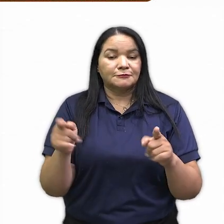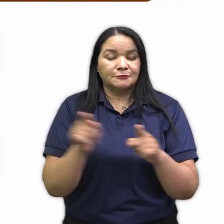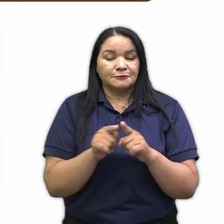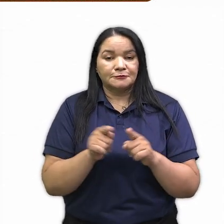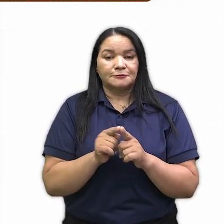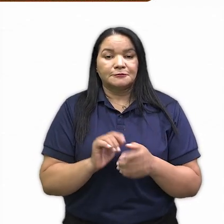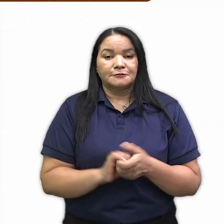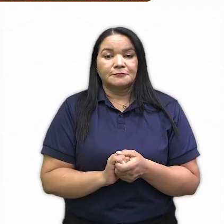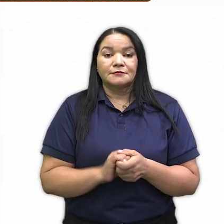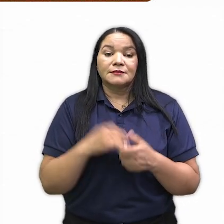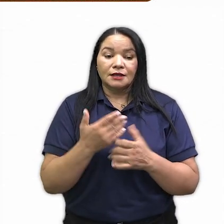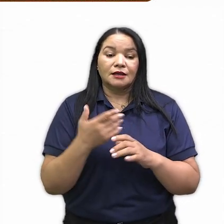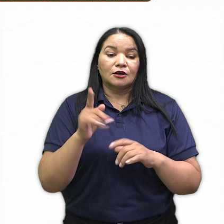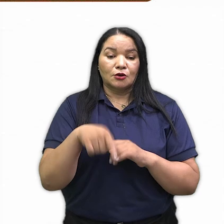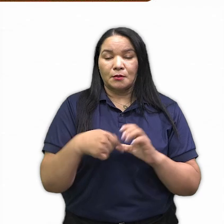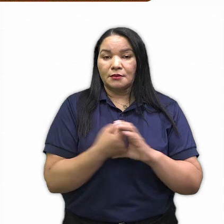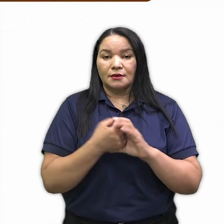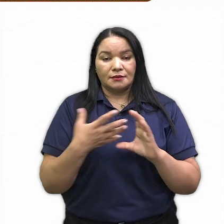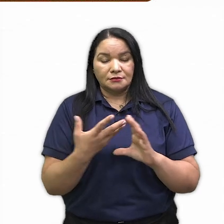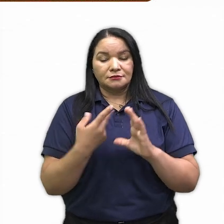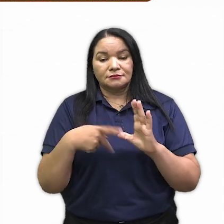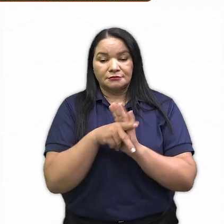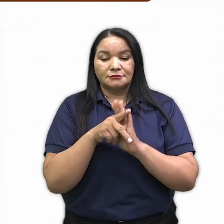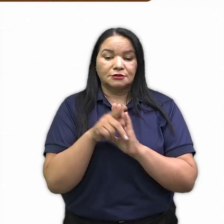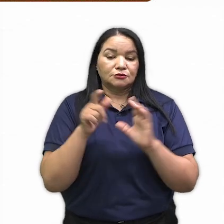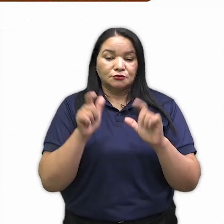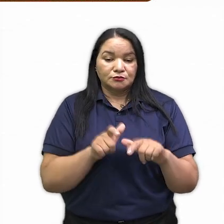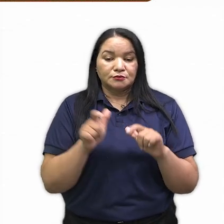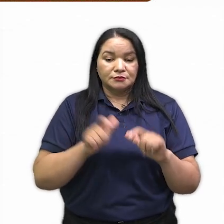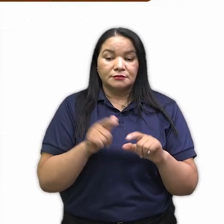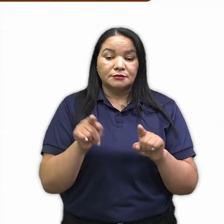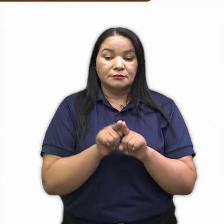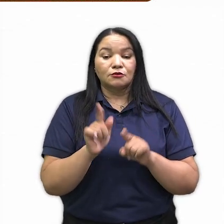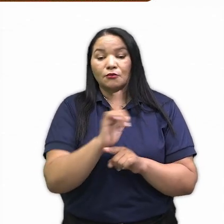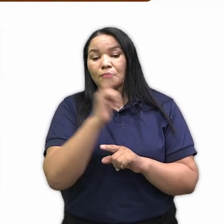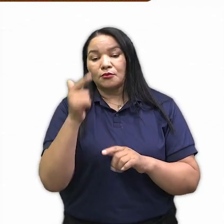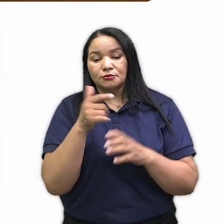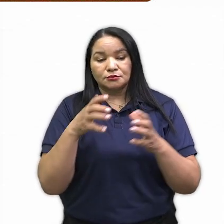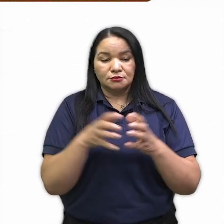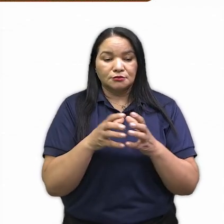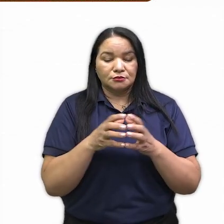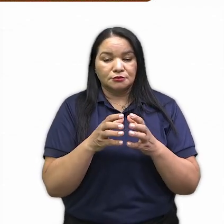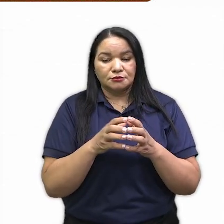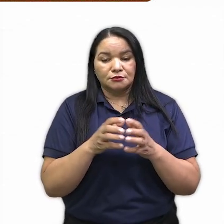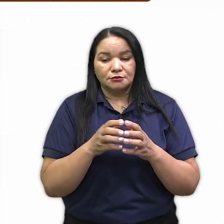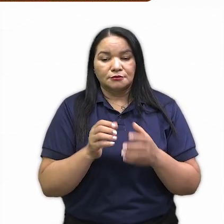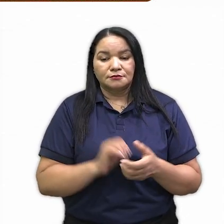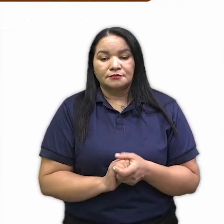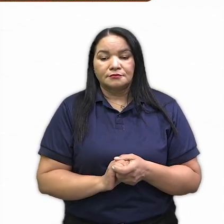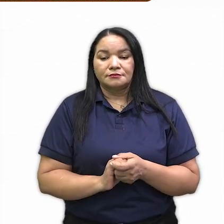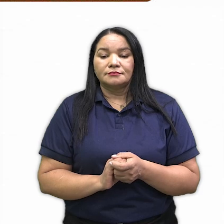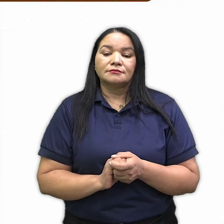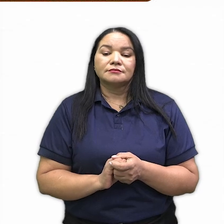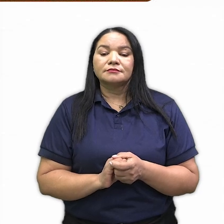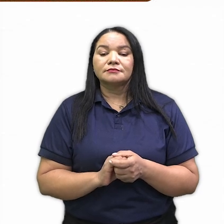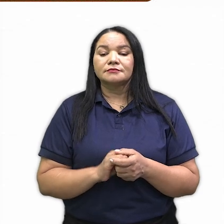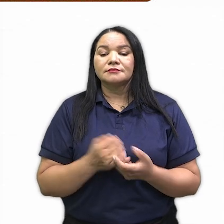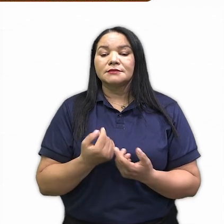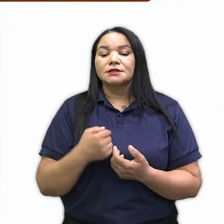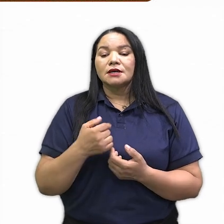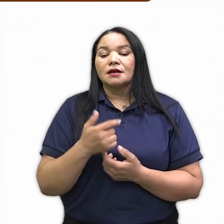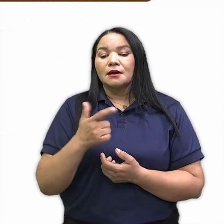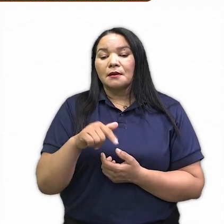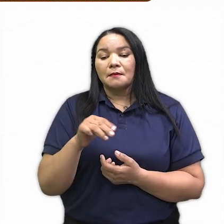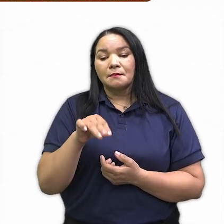também isso acaba caracterizando os polinésios. Mas além dos polinésios, também teremos os melanésios, né? Que acabam